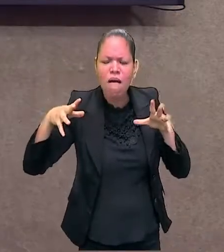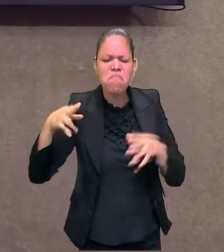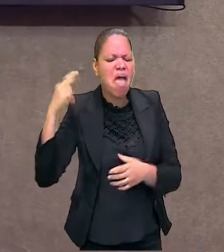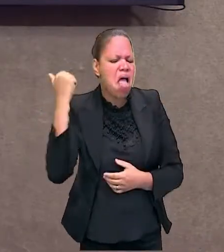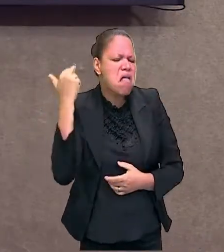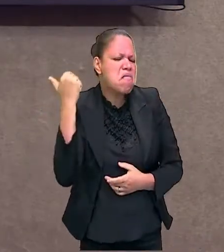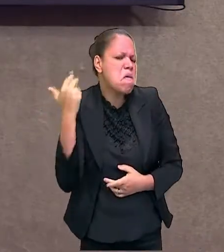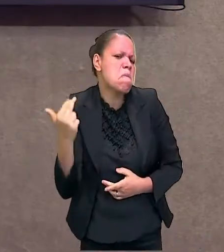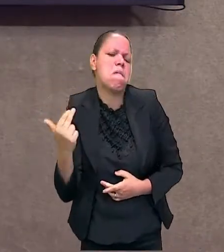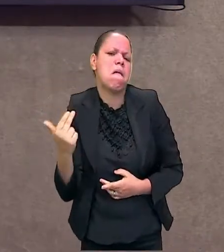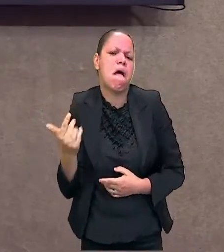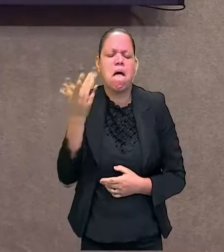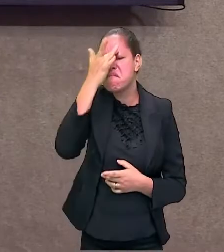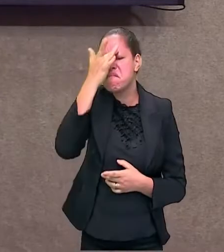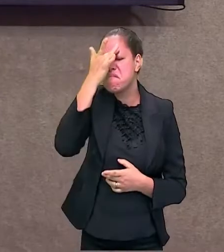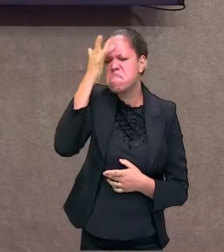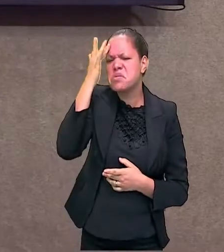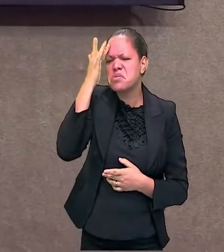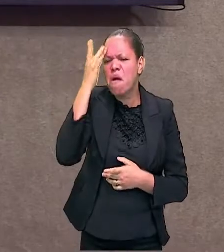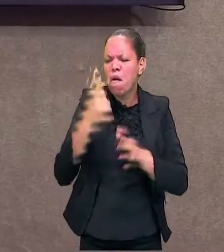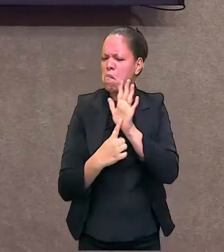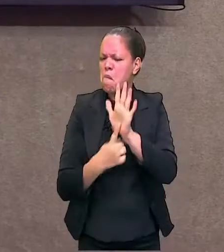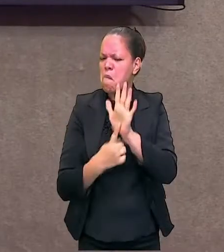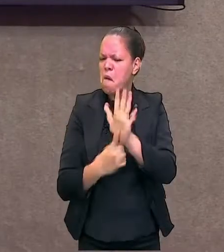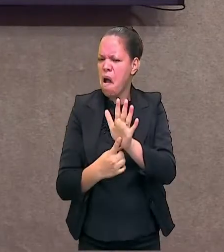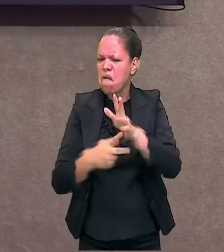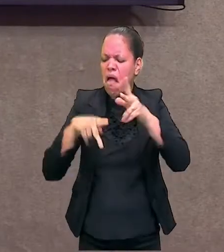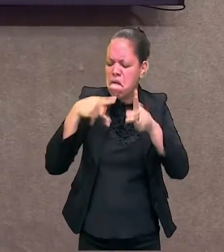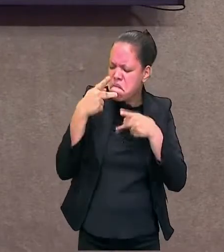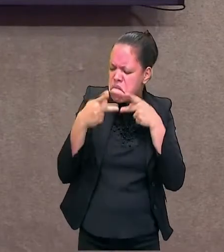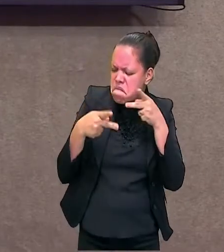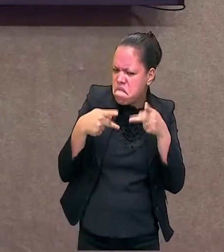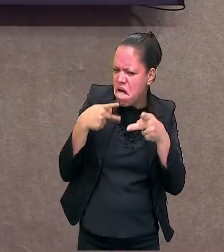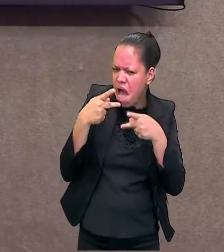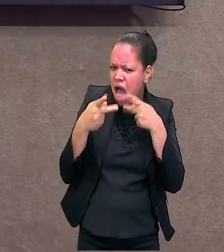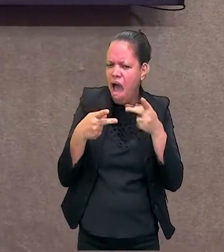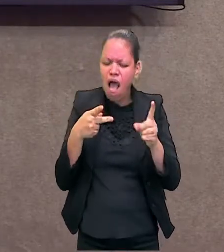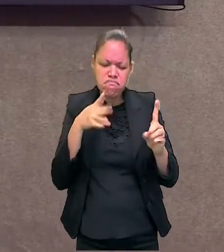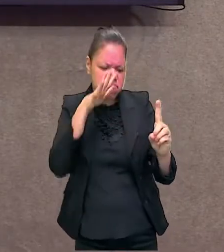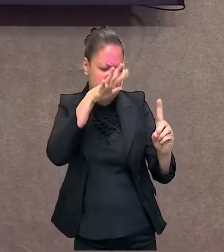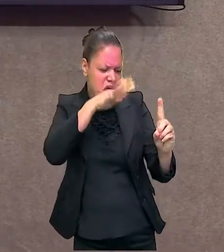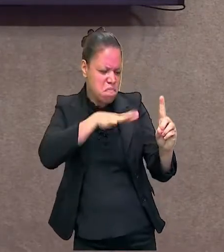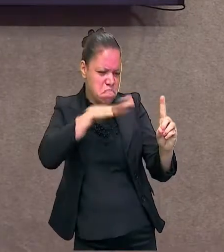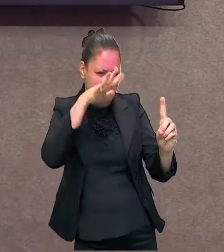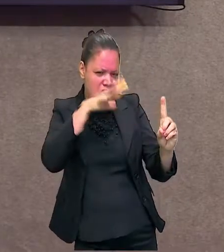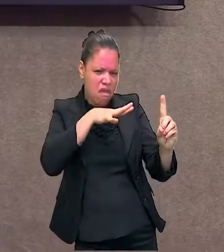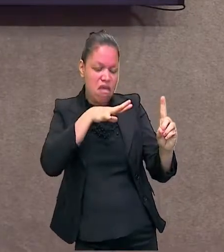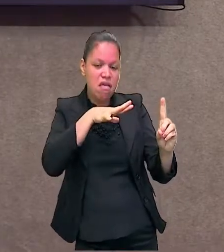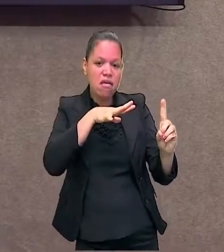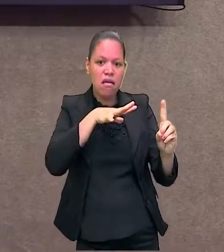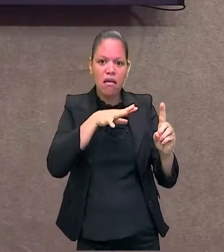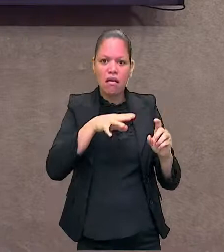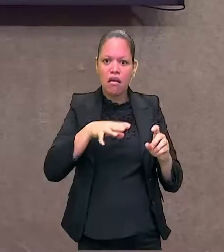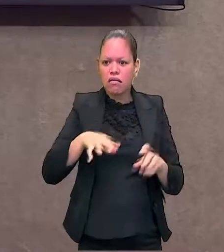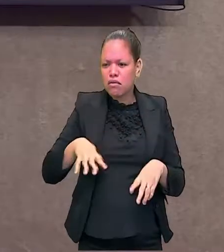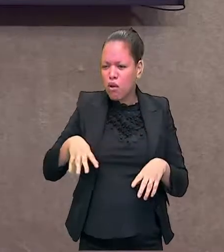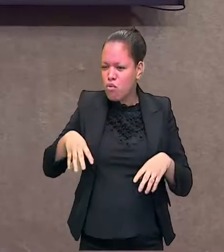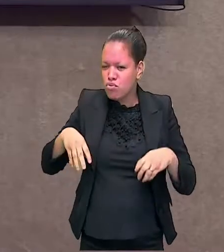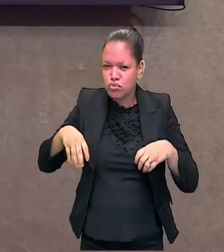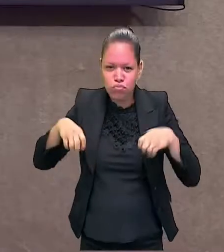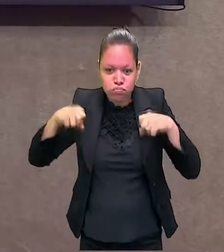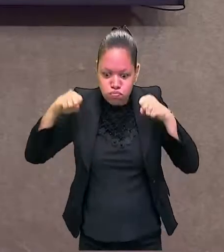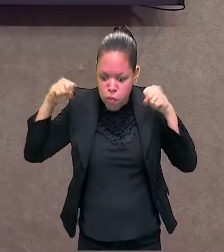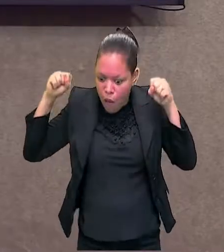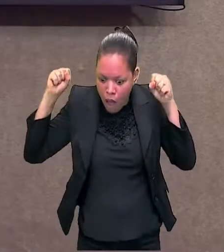gente ver as pessoas falarem de mitos e colocando seres sobrenaturais, como